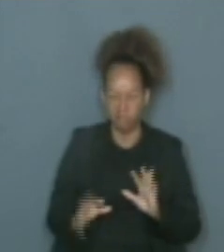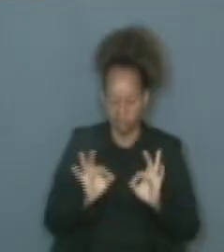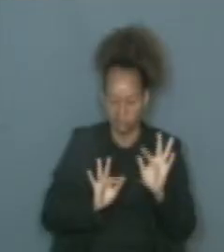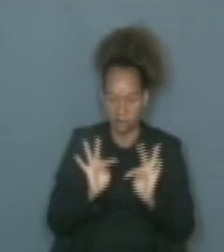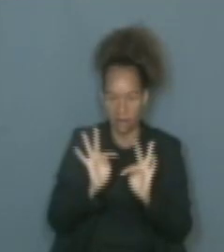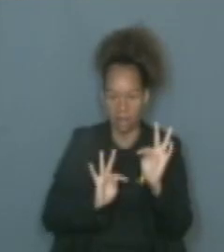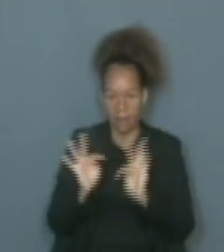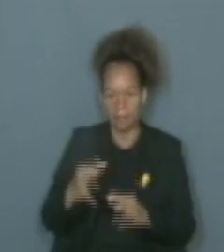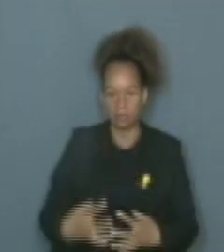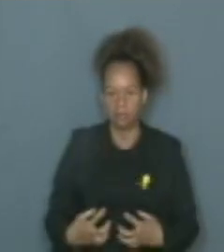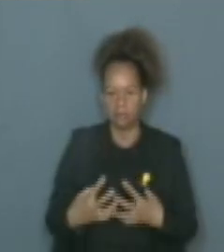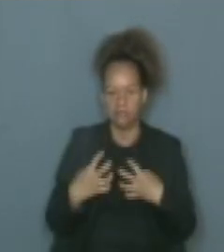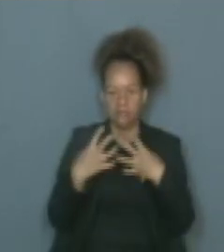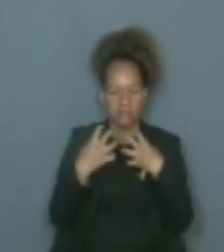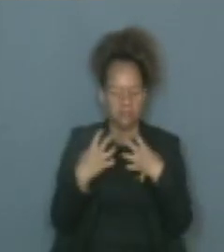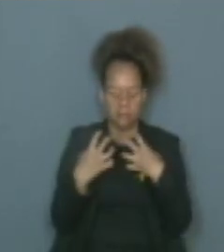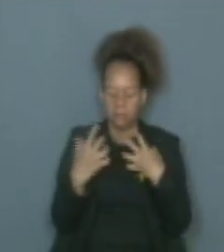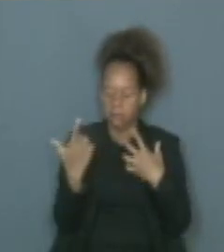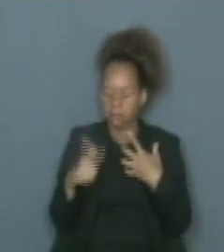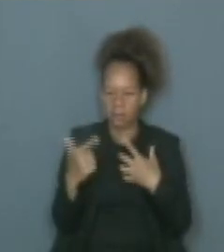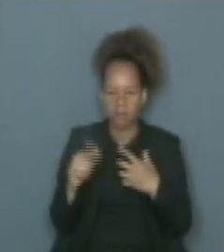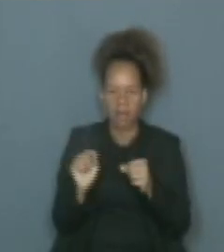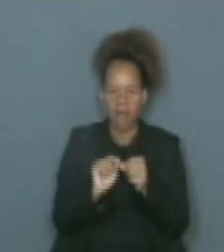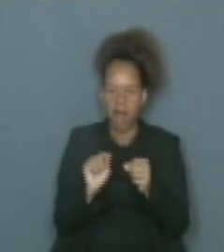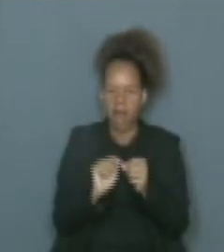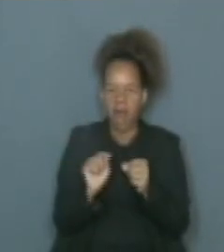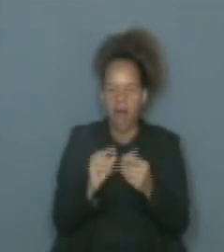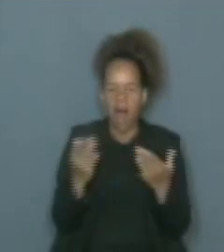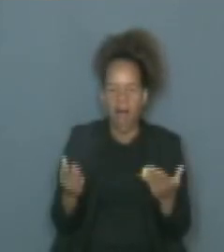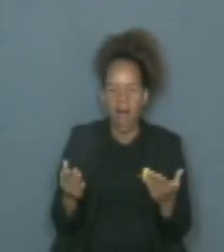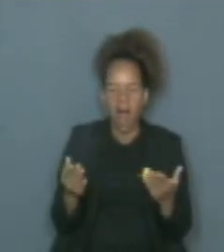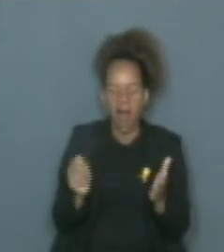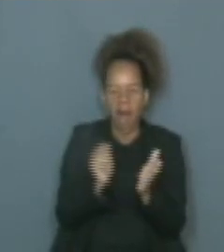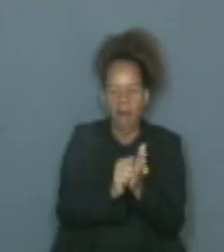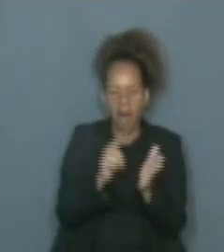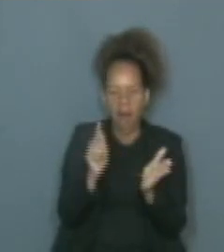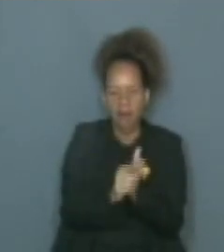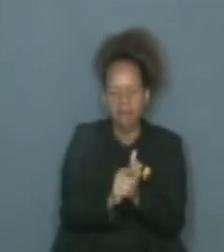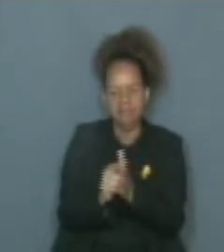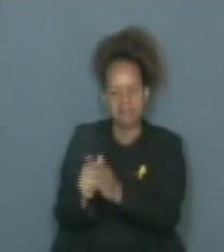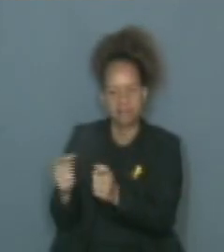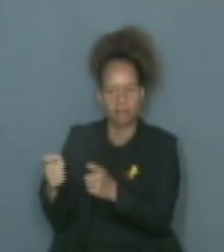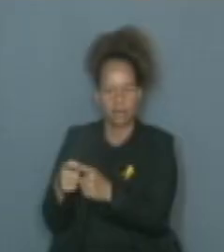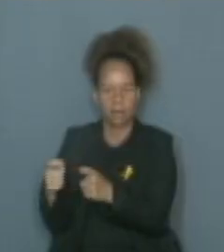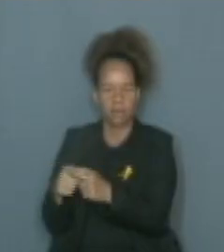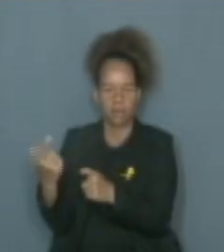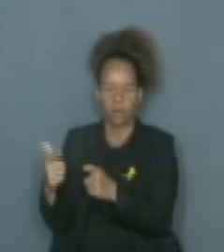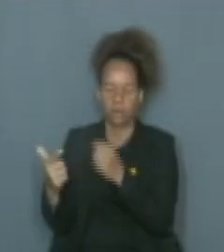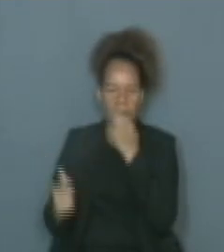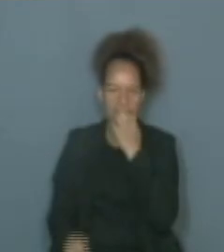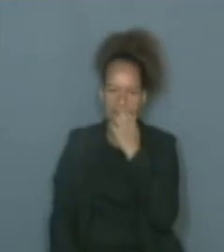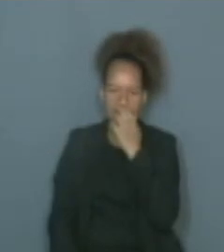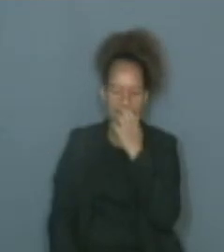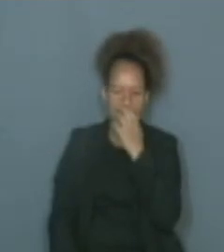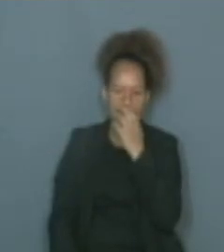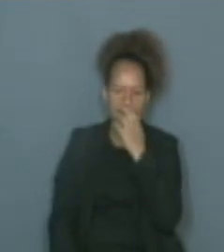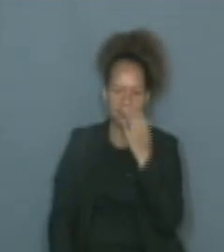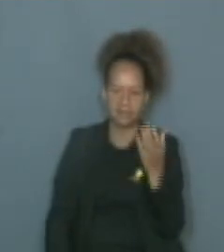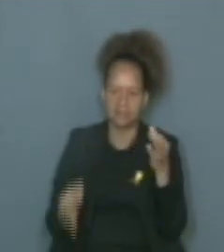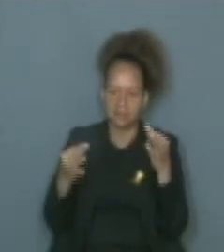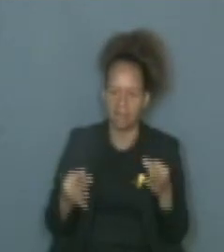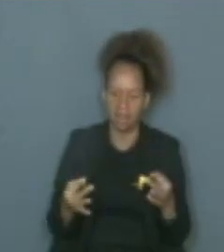e não tem a condição de realizar o seu agendamento com o médico, um atendimento médico